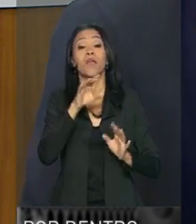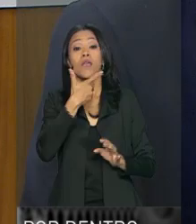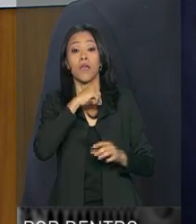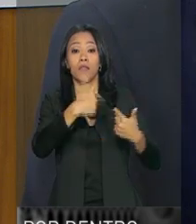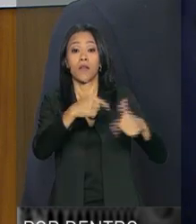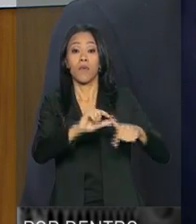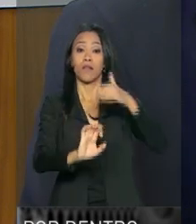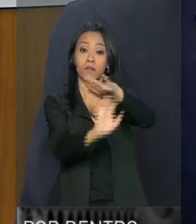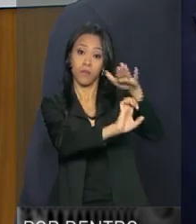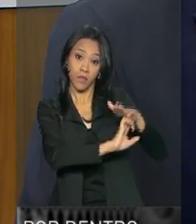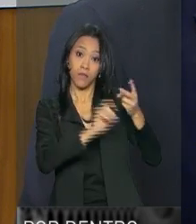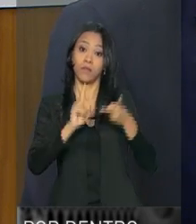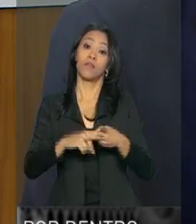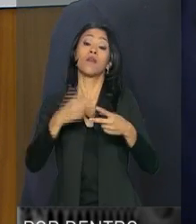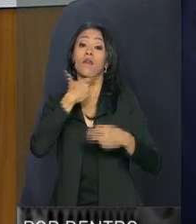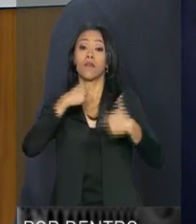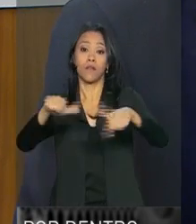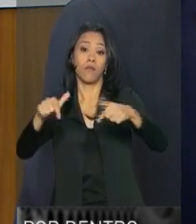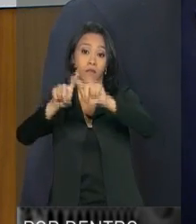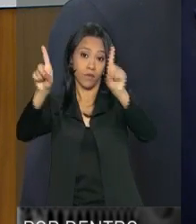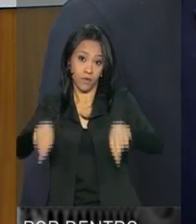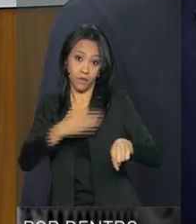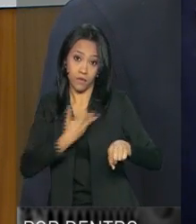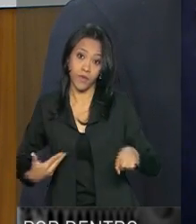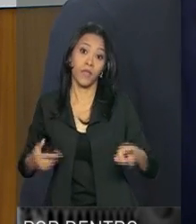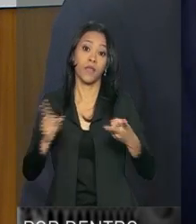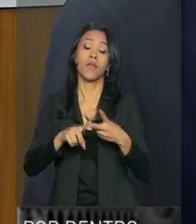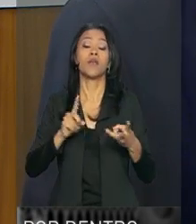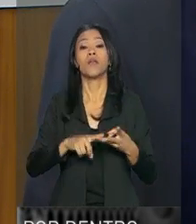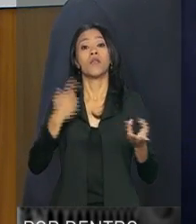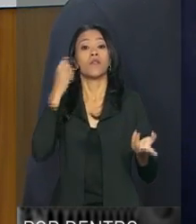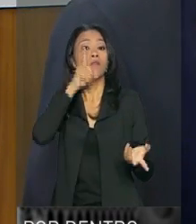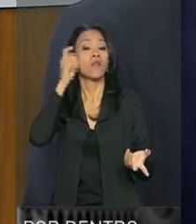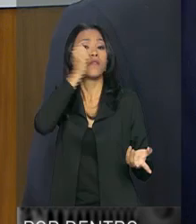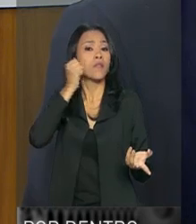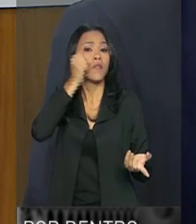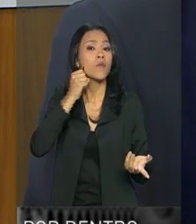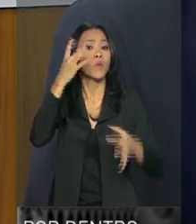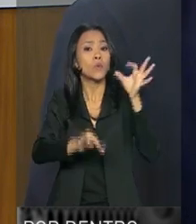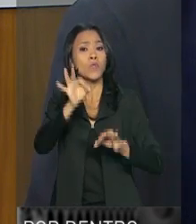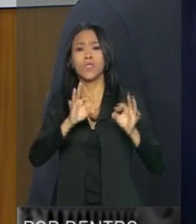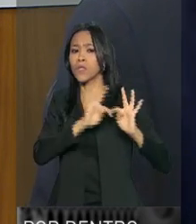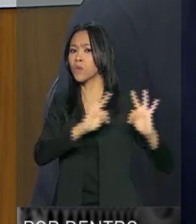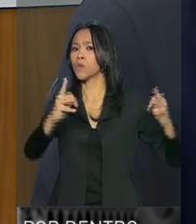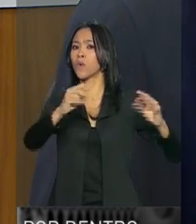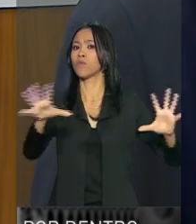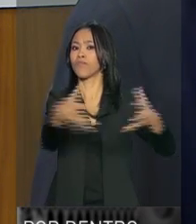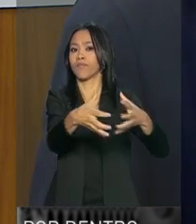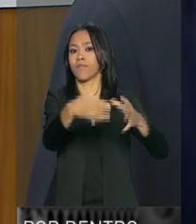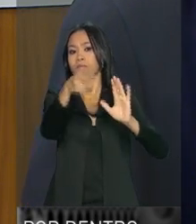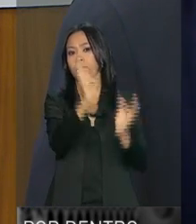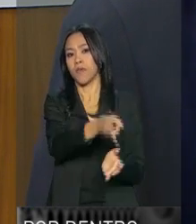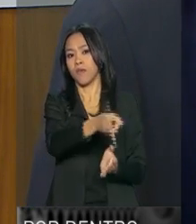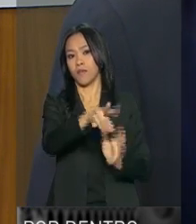o setor público o parlamentar o judiciário todos com a mesma regra é uma reforma me